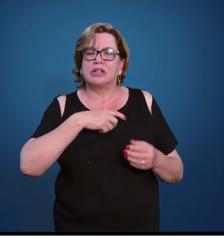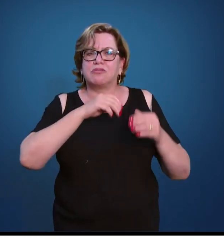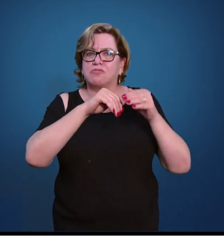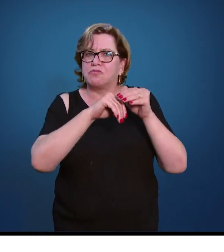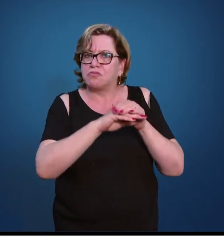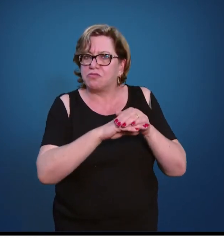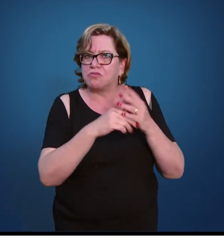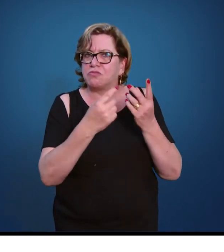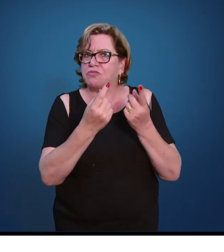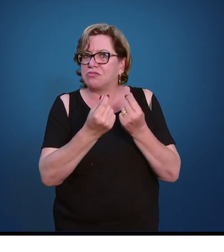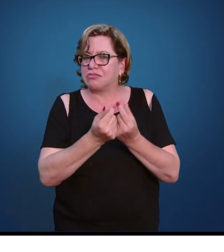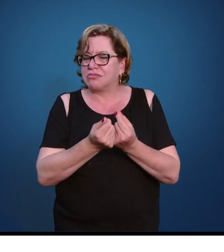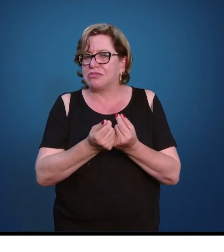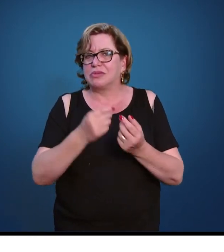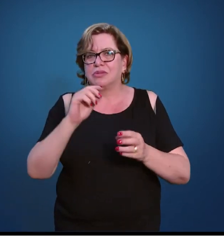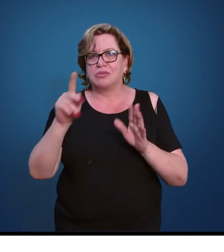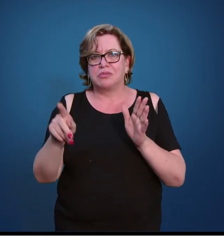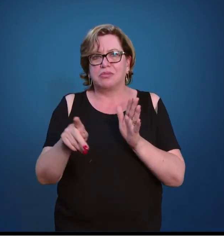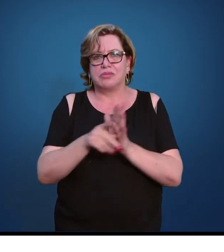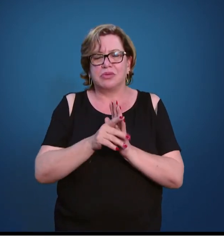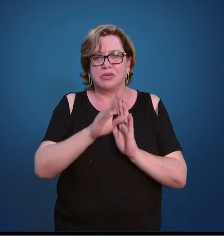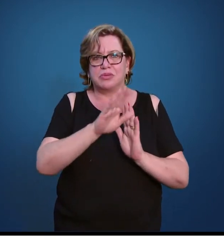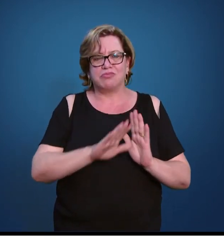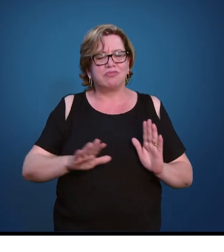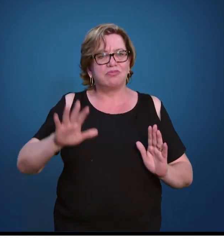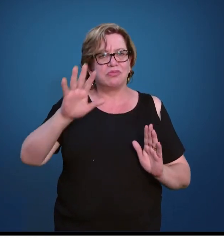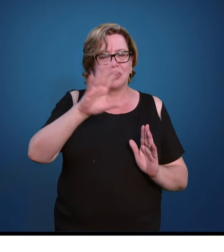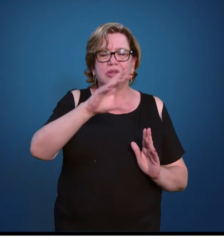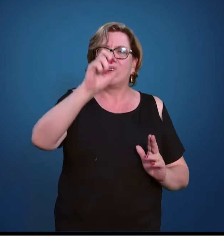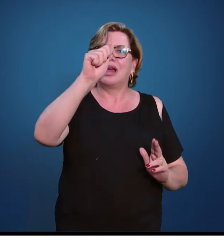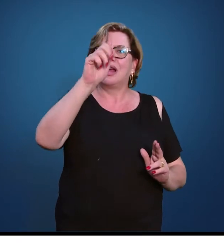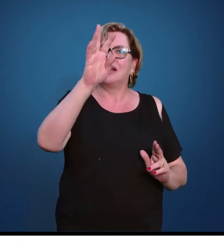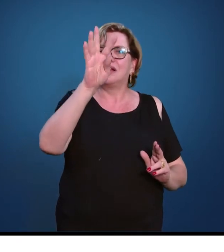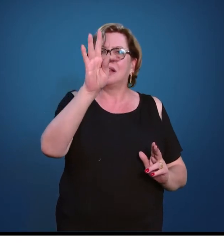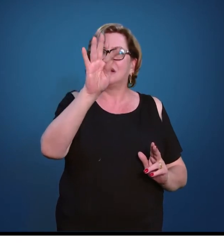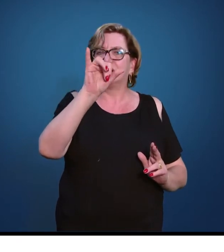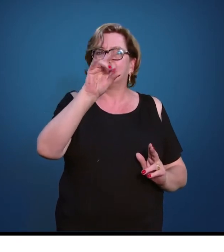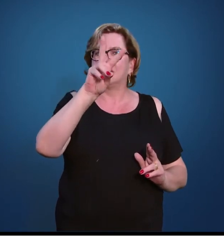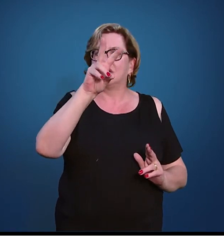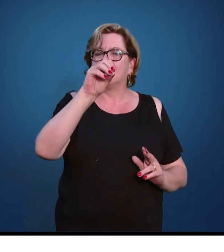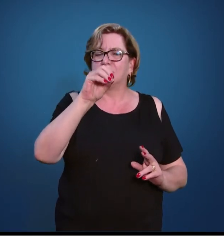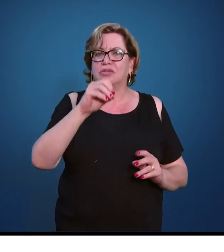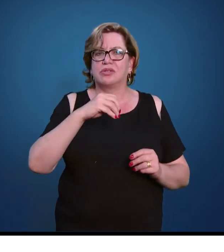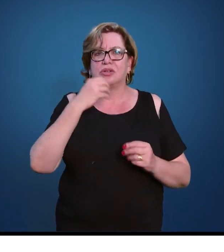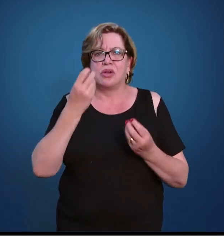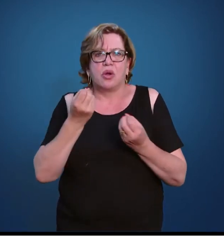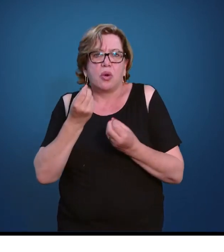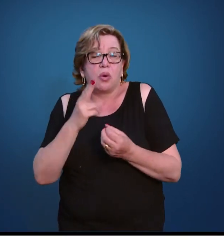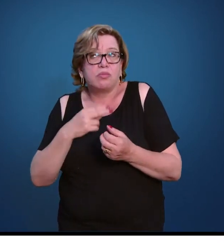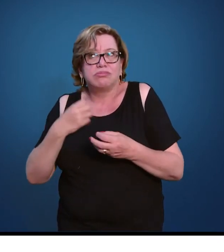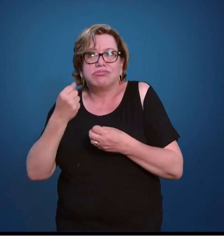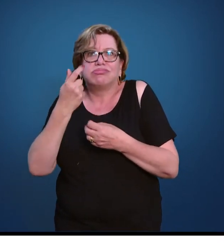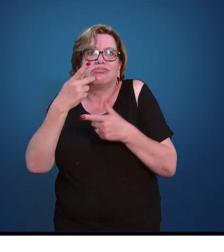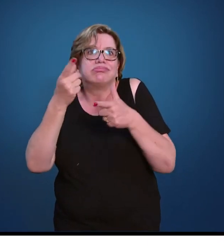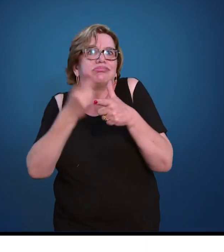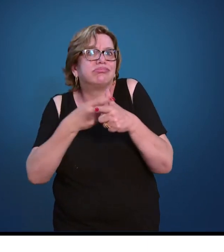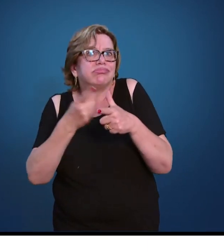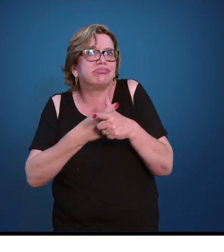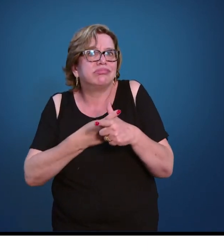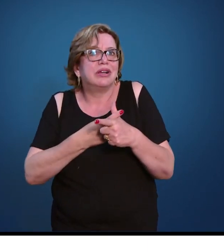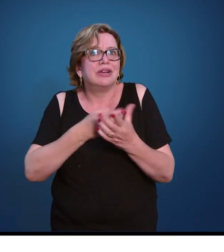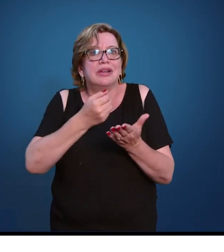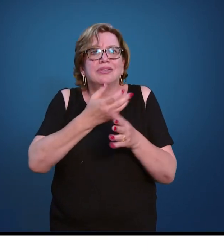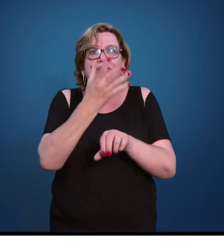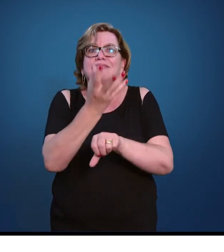caixa e disponibilidades em relação ao total do meu ativo. Quanto que eu devo de tributos em relação